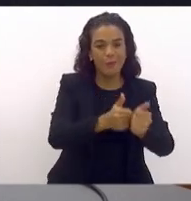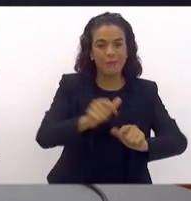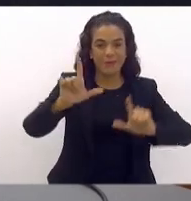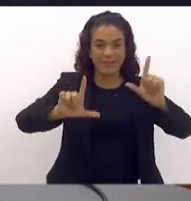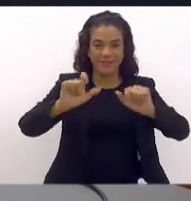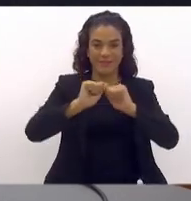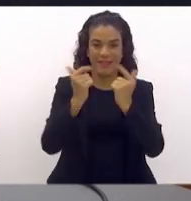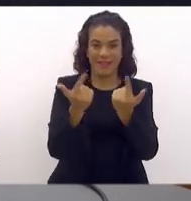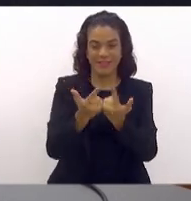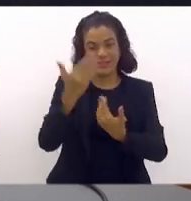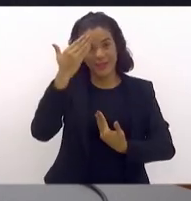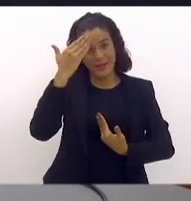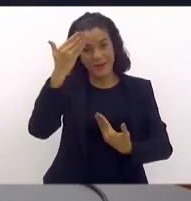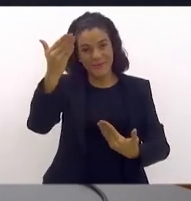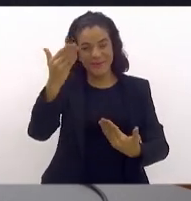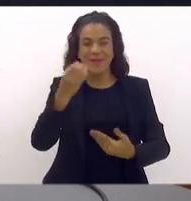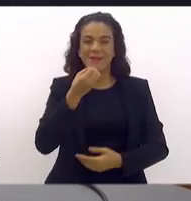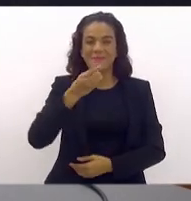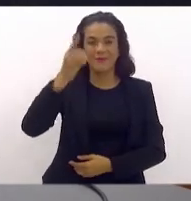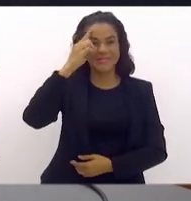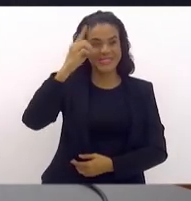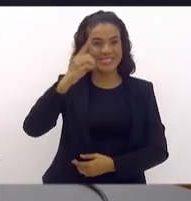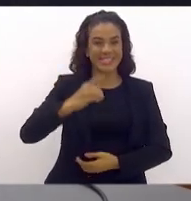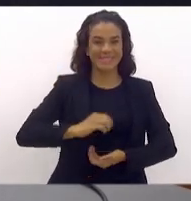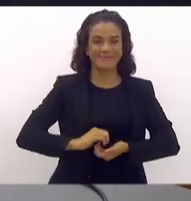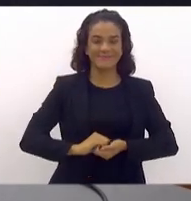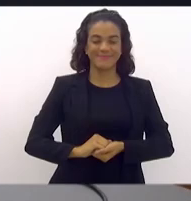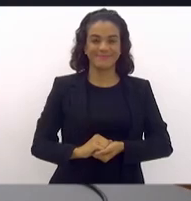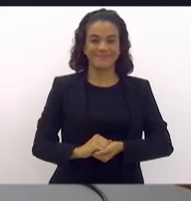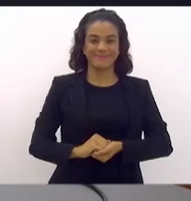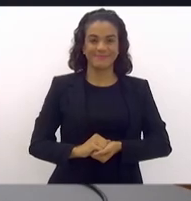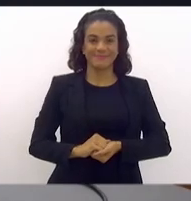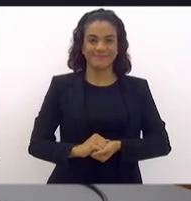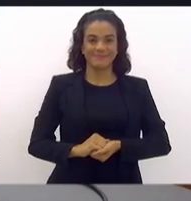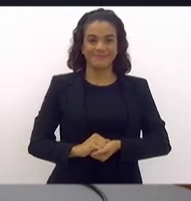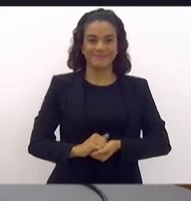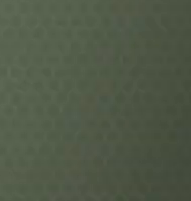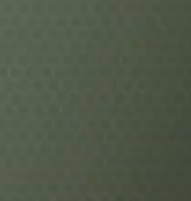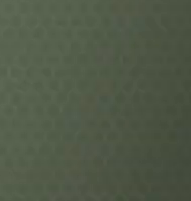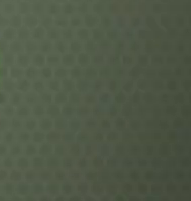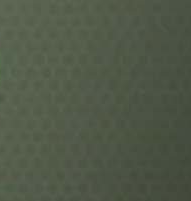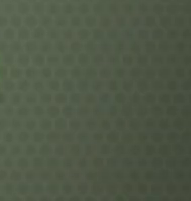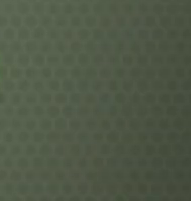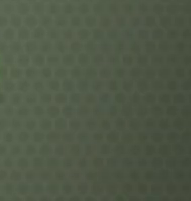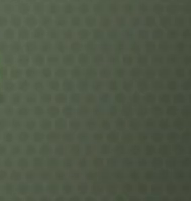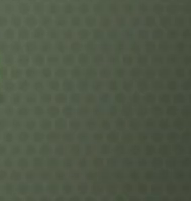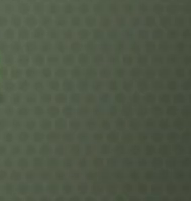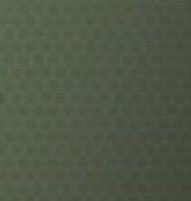TV Alerj. Obrigada, bom dia. Vai tirar foto do nome, Anjo?